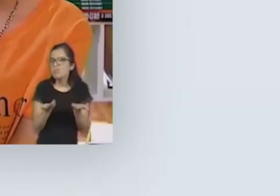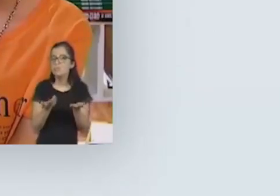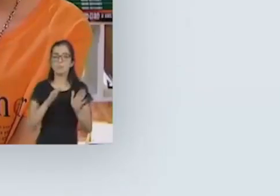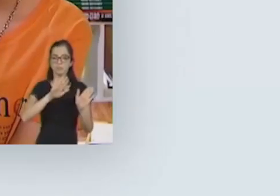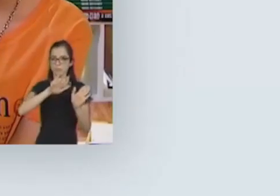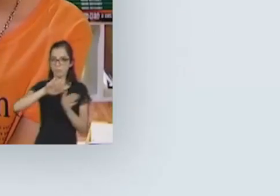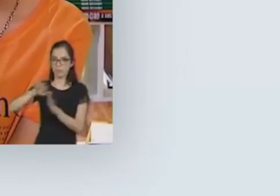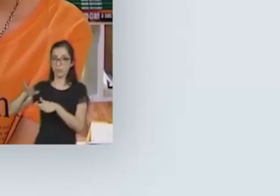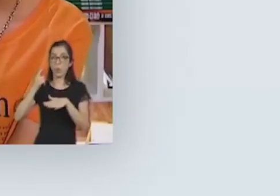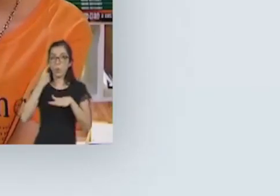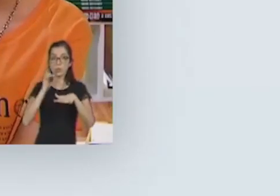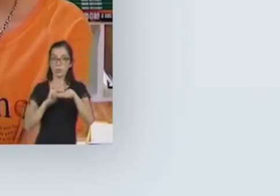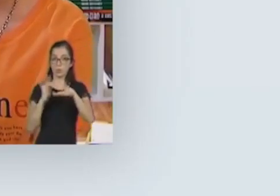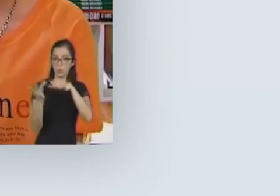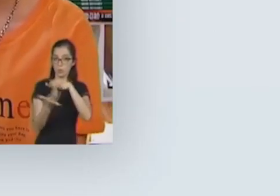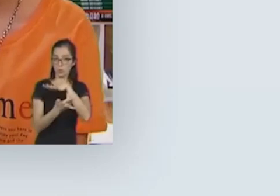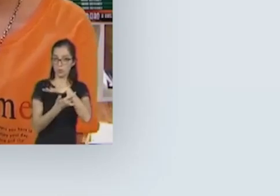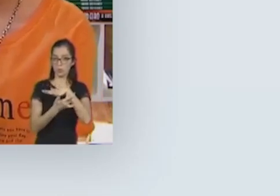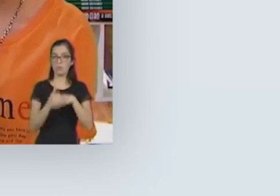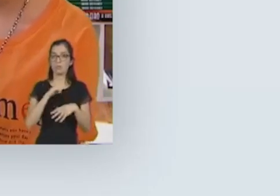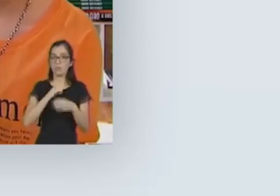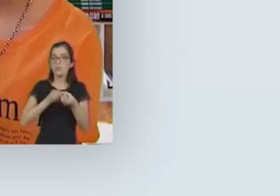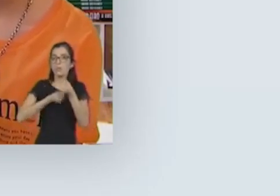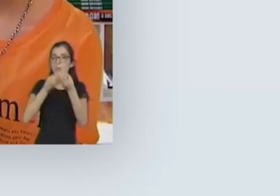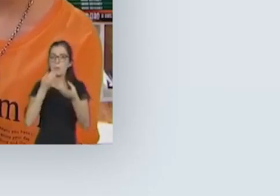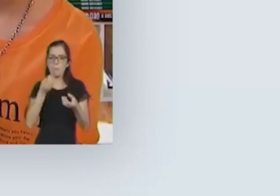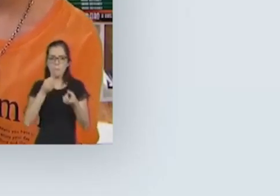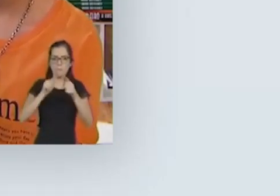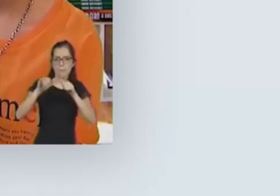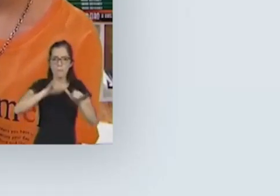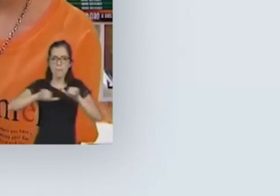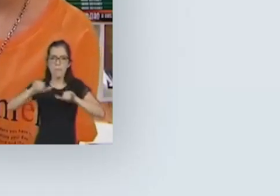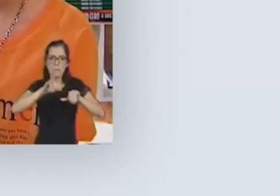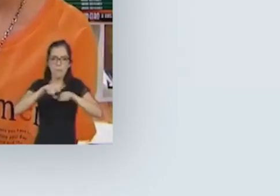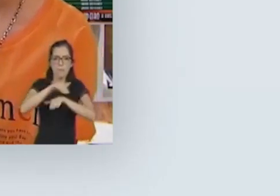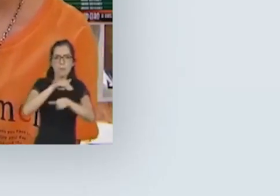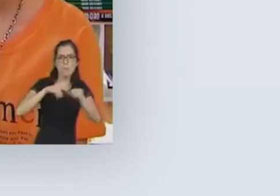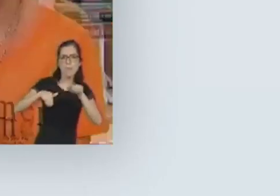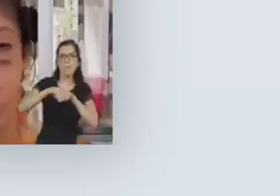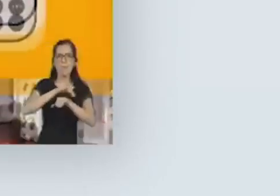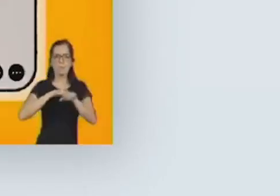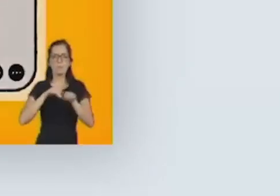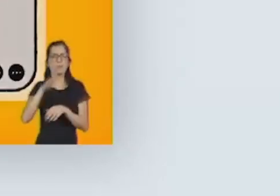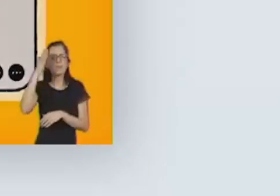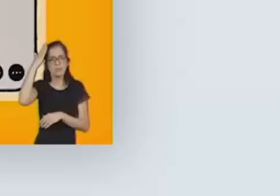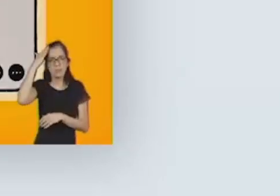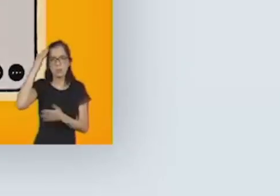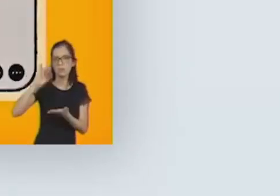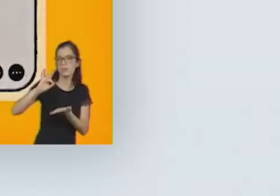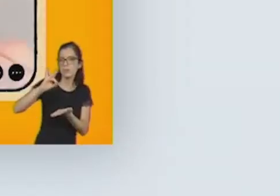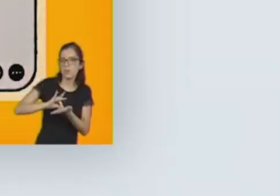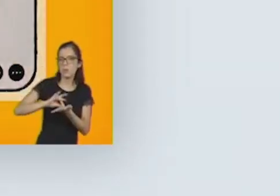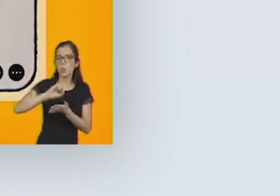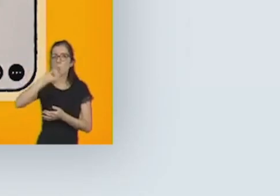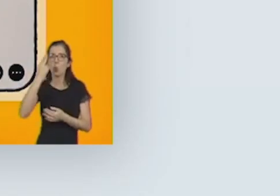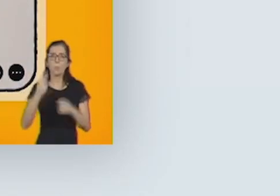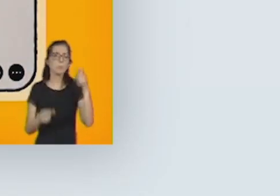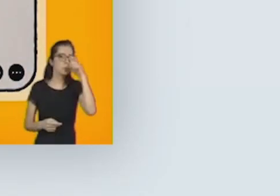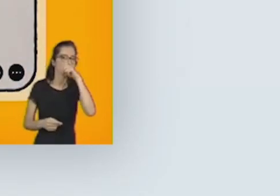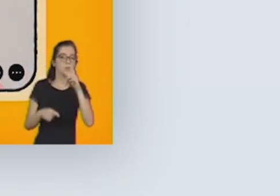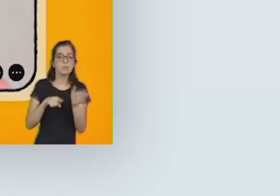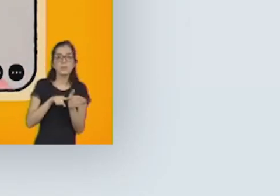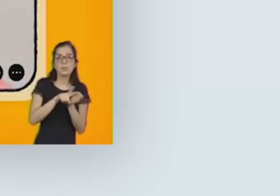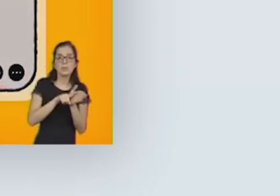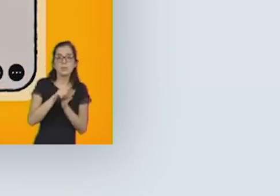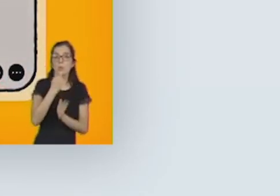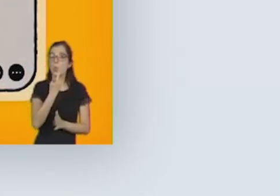muita informação, a gente recebe uma chuva de informações. E como saber se isso é verdade, se isso é mentira? É preciso a gente criar a cultura da